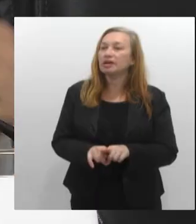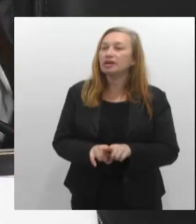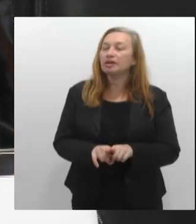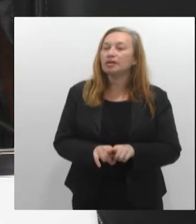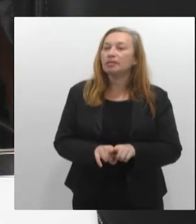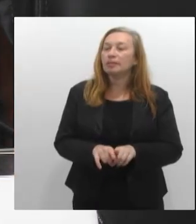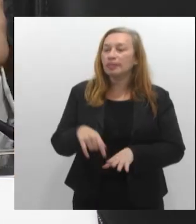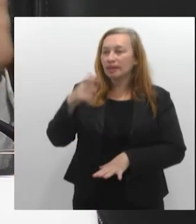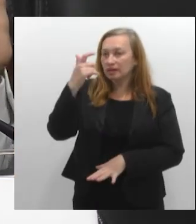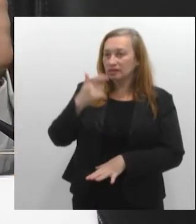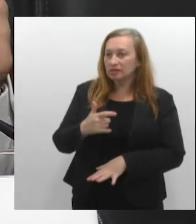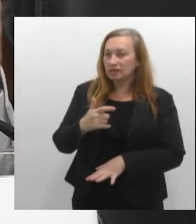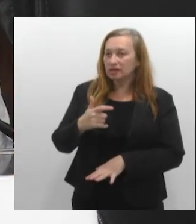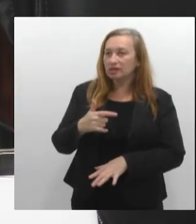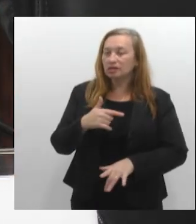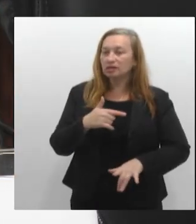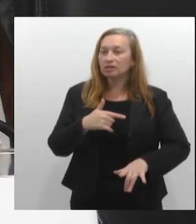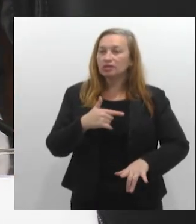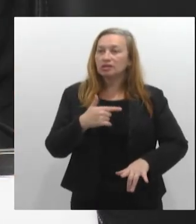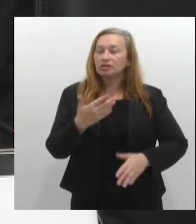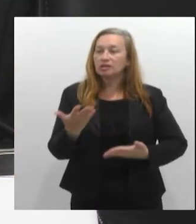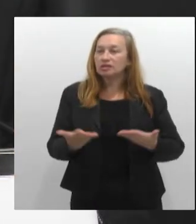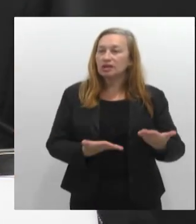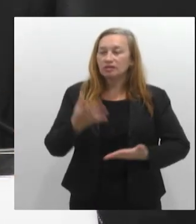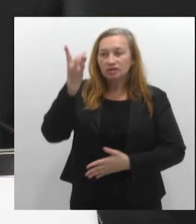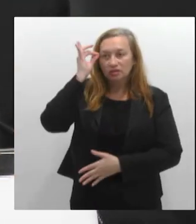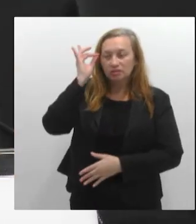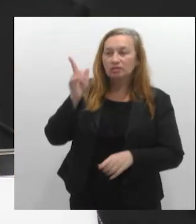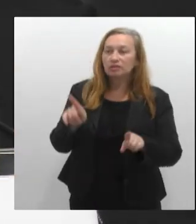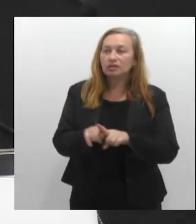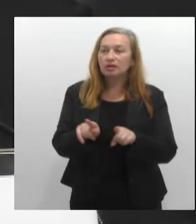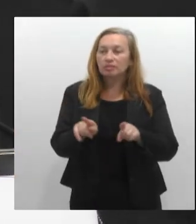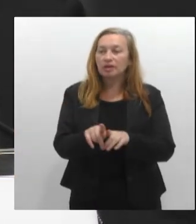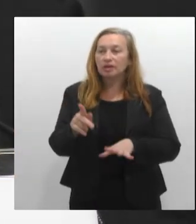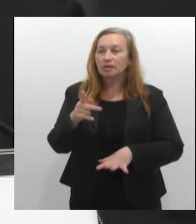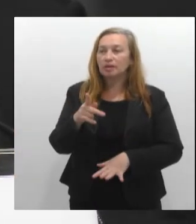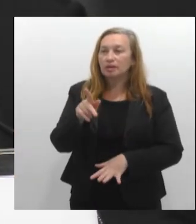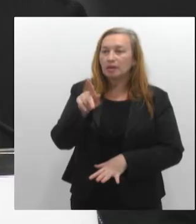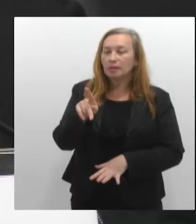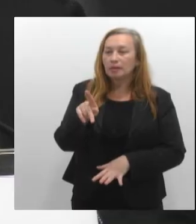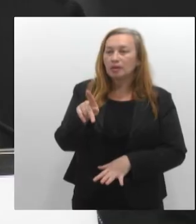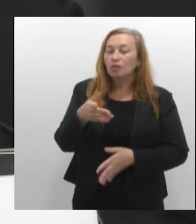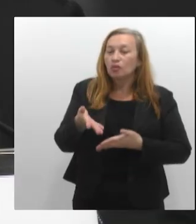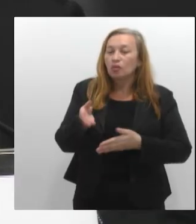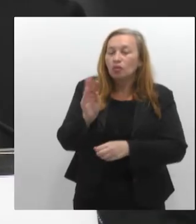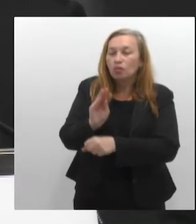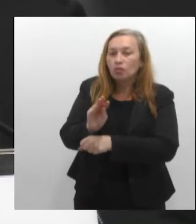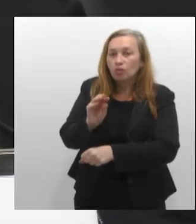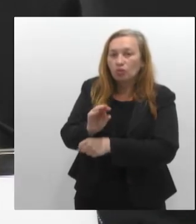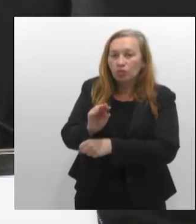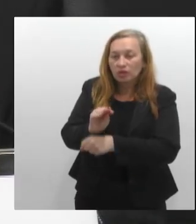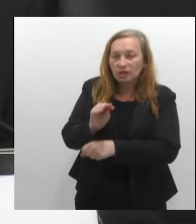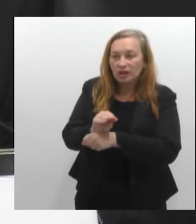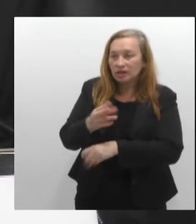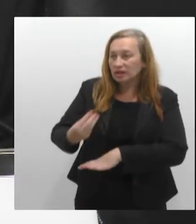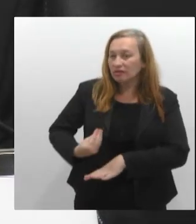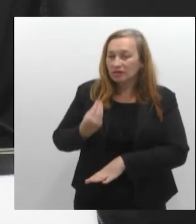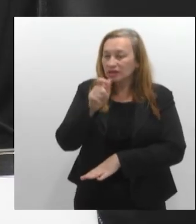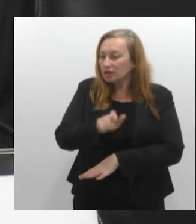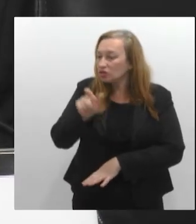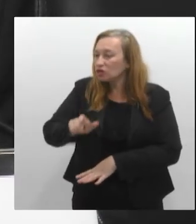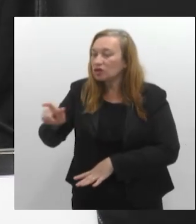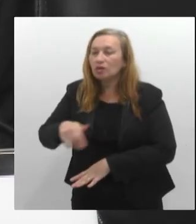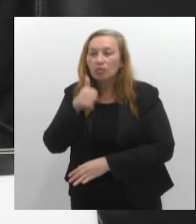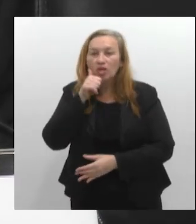ser serviço espiritual e pastoral, mudando a vida das pessoas, Dona Neni. Quantos